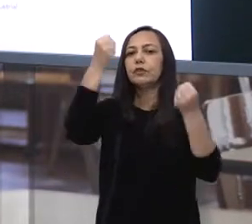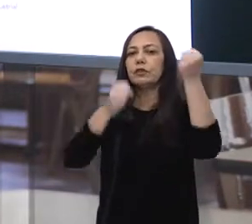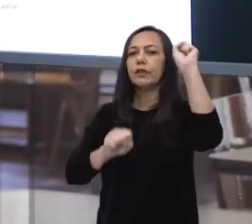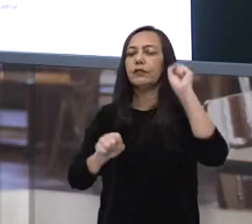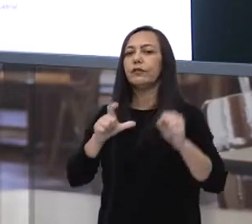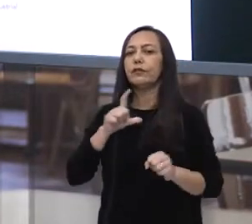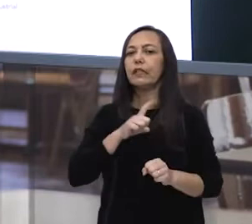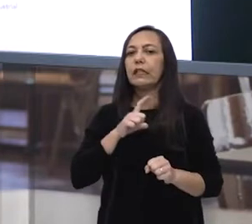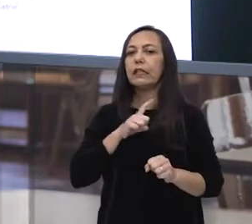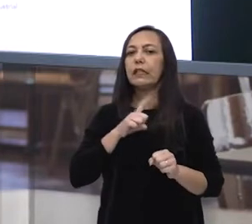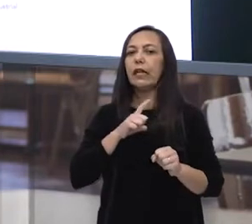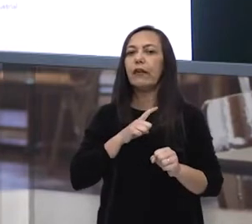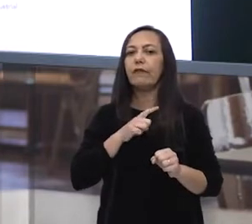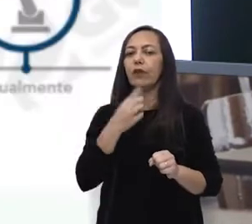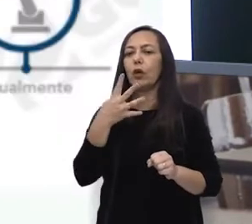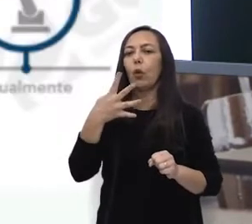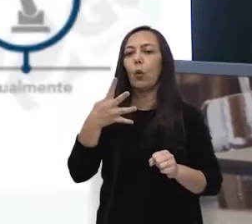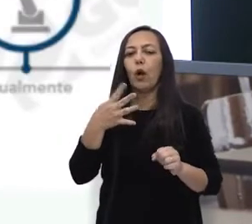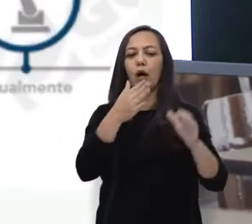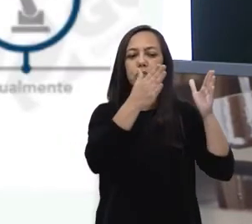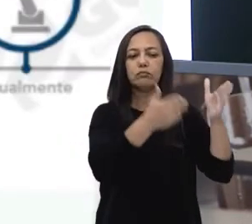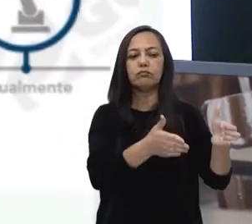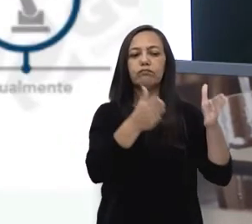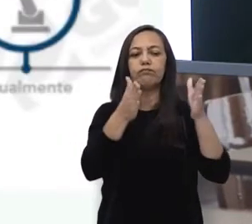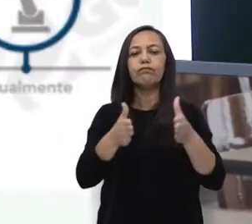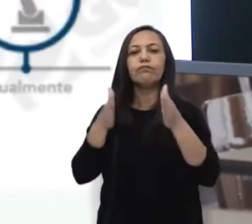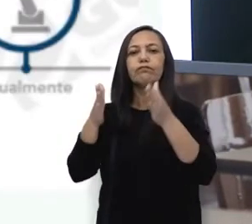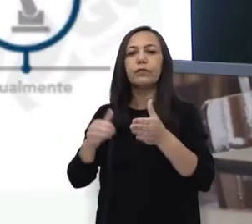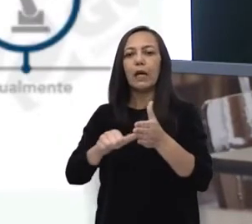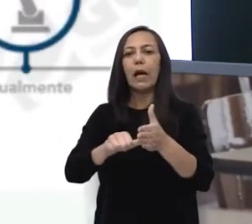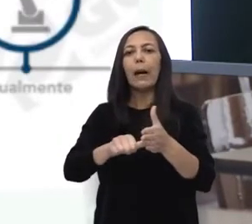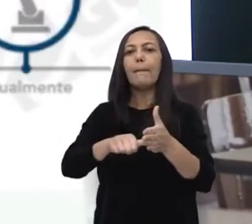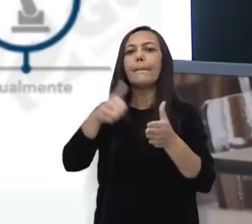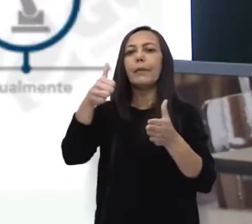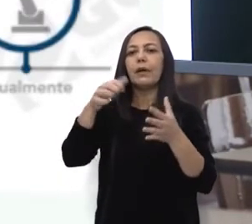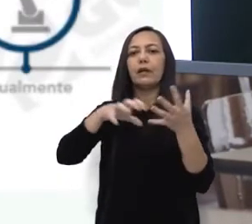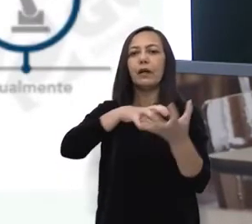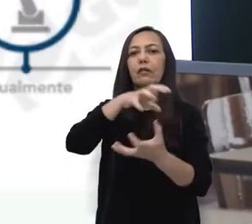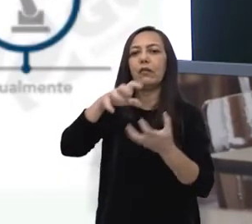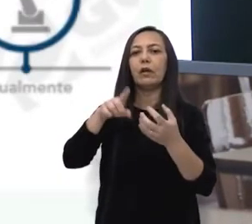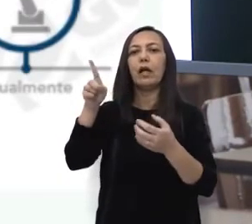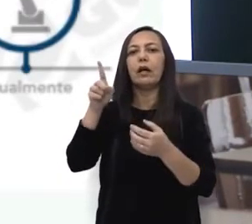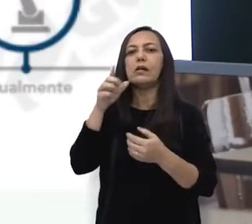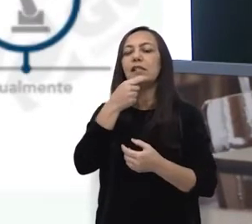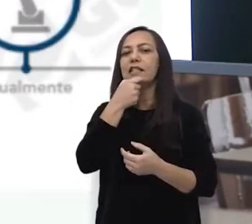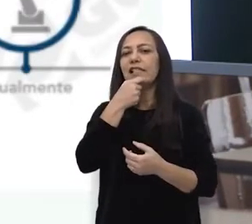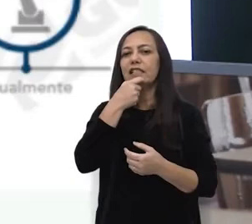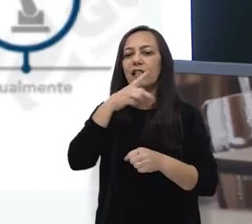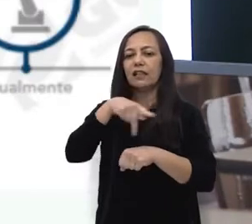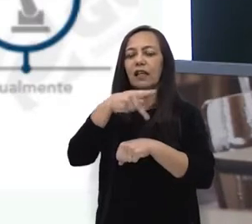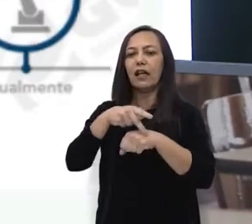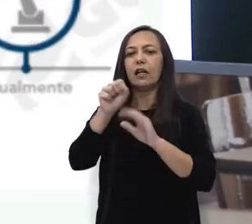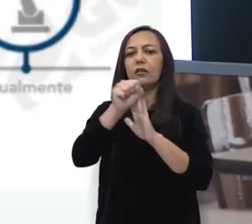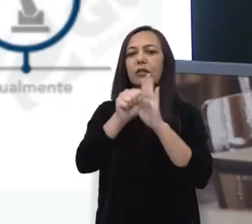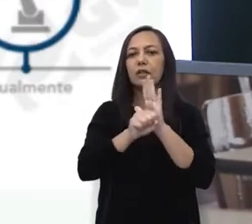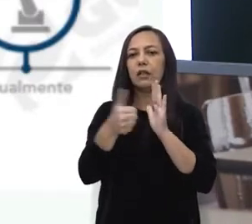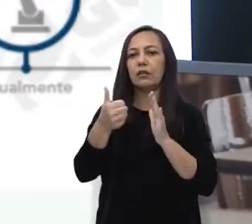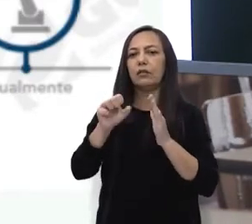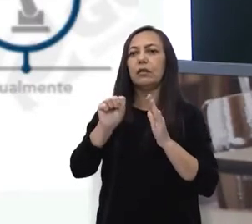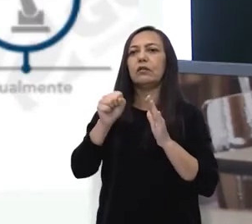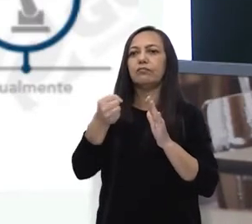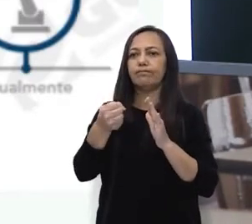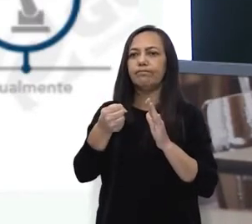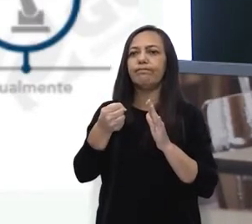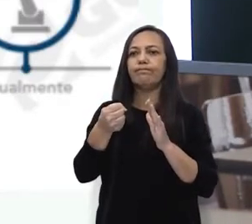4 etapas. A primeira revolução é essa primeira, na Inglaterra, século XVIII, né? A